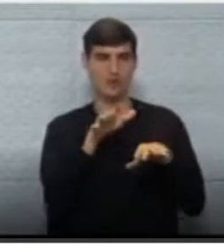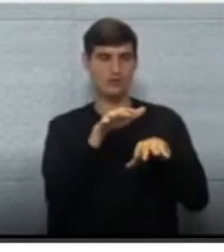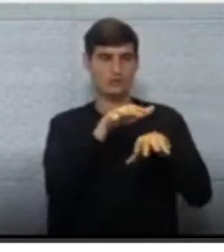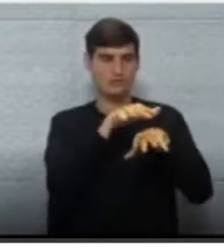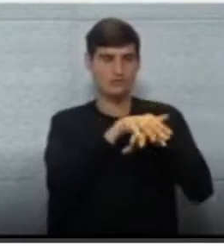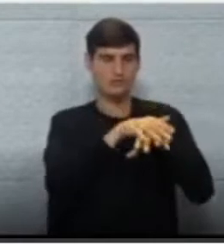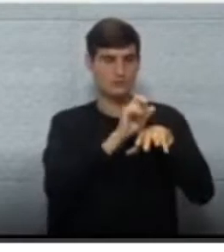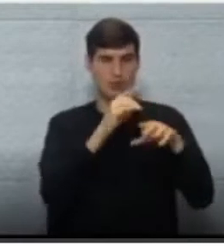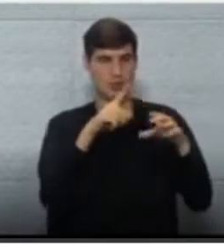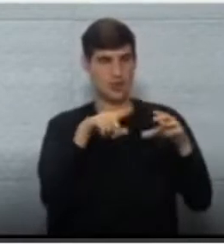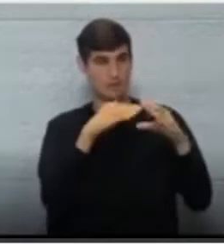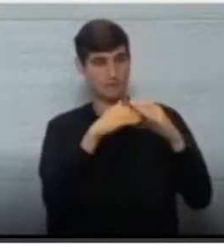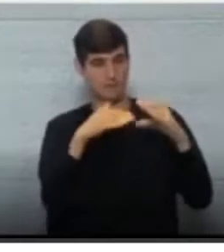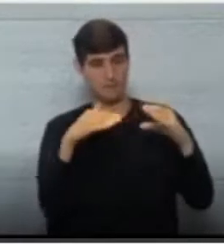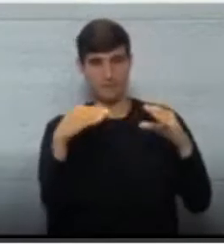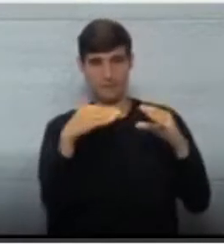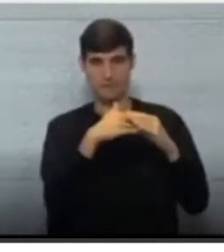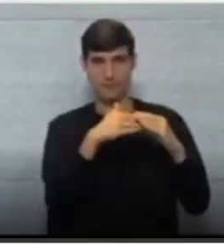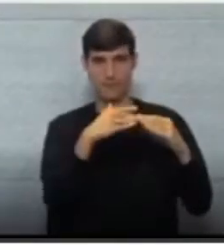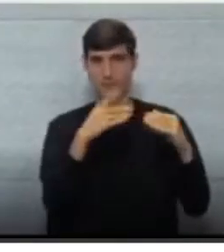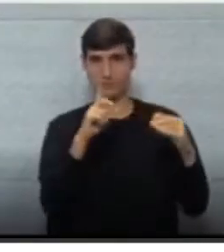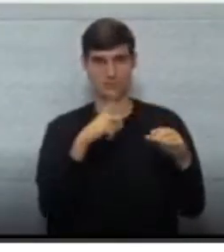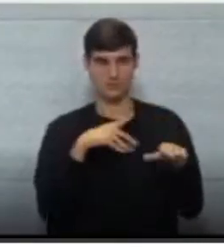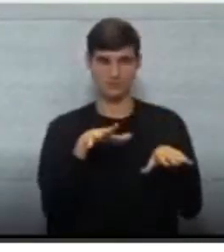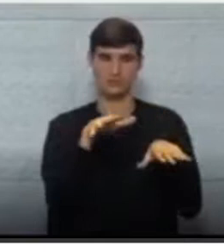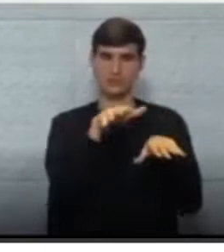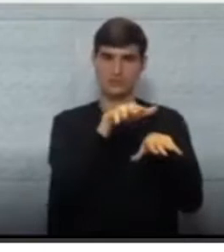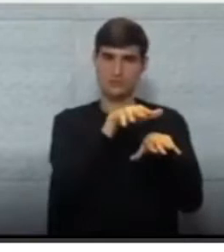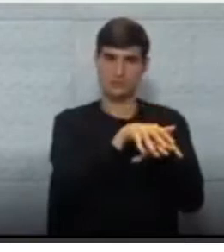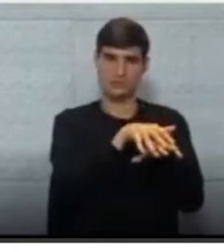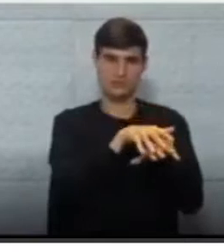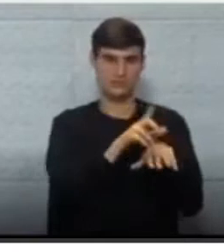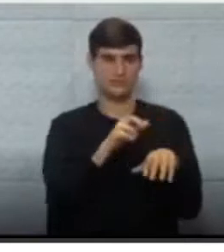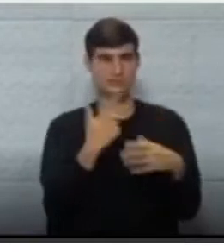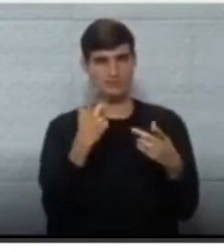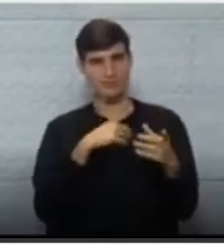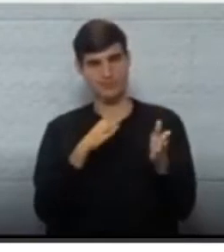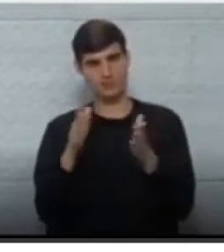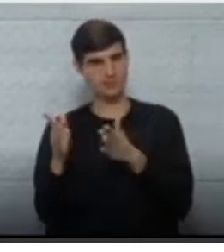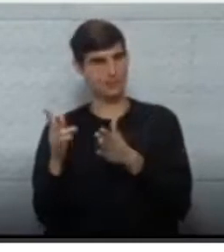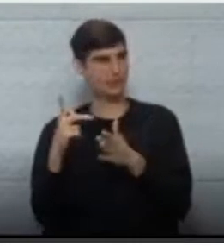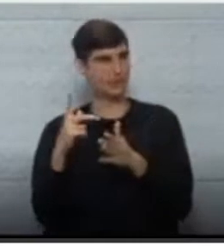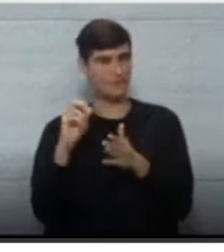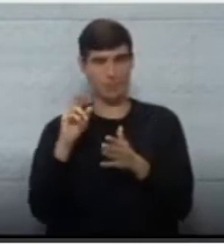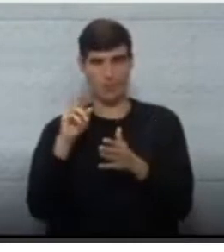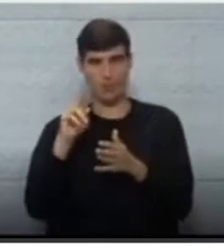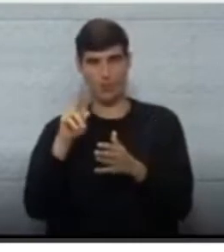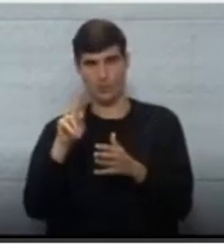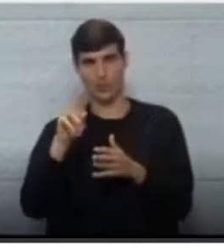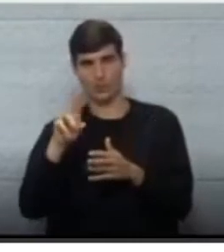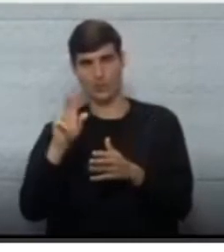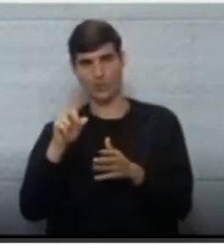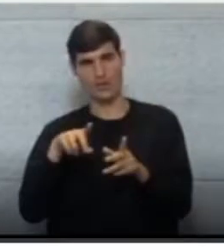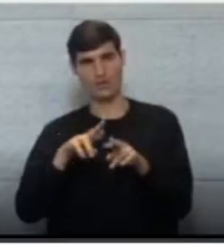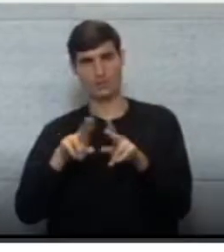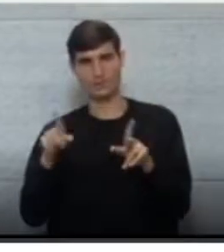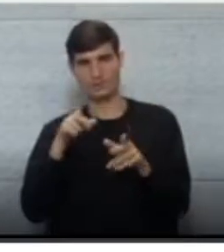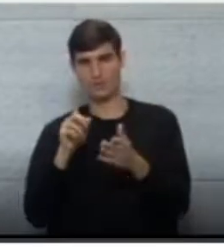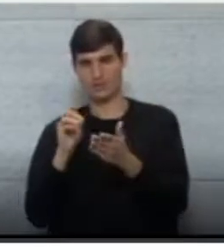superfície do agar, não no meio. O pour plate é uma outra técnica. O que a gente faz? Nós colocamos a amostra